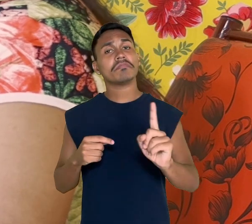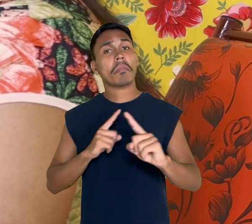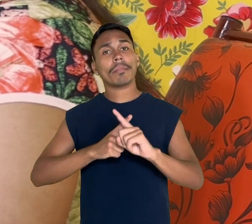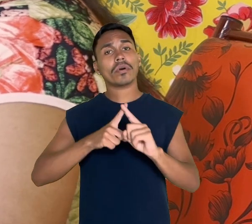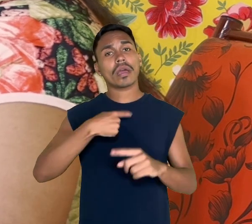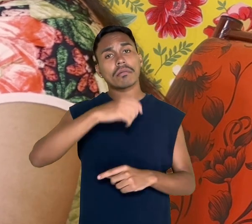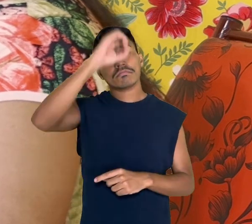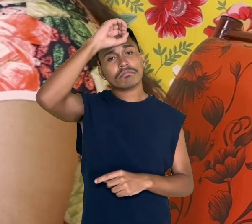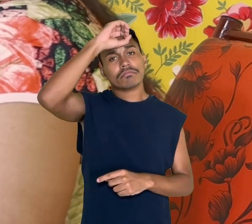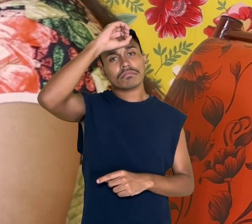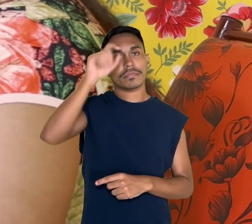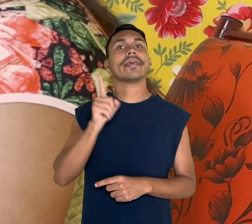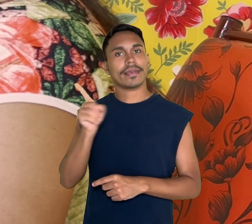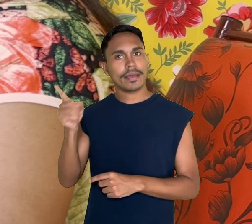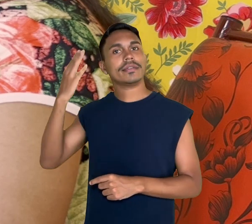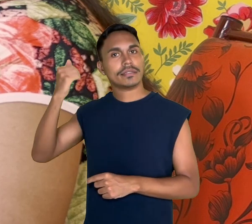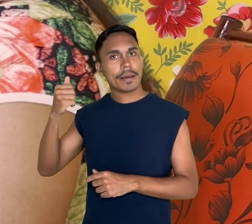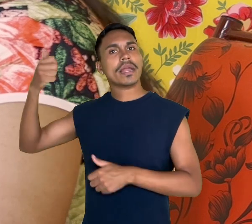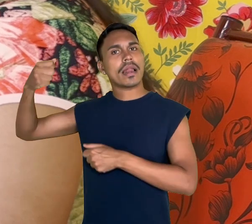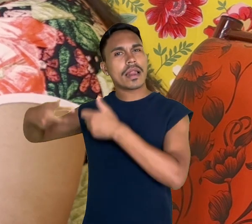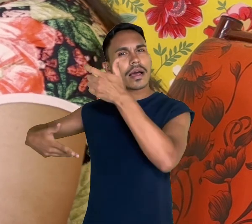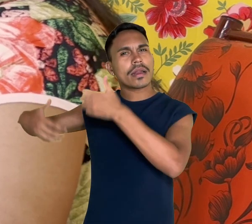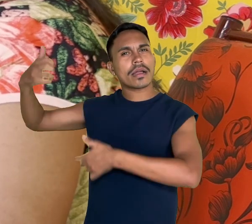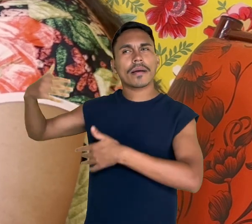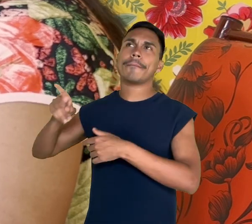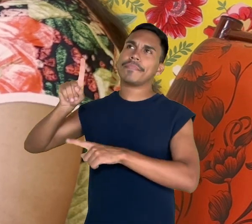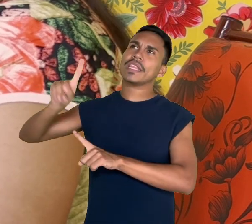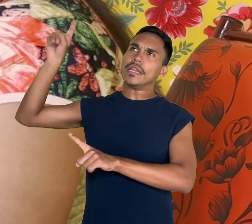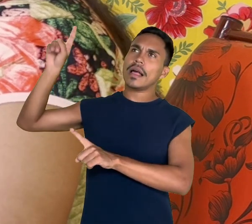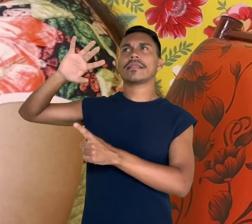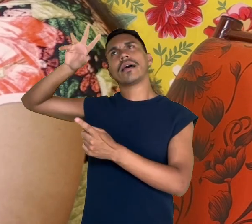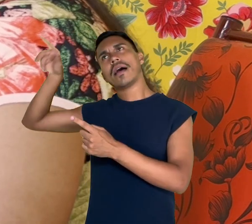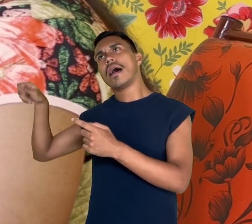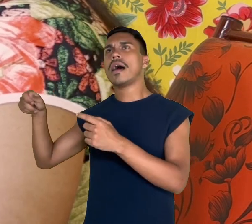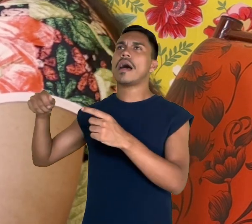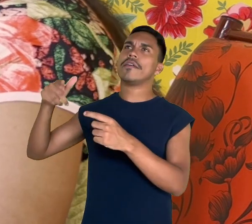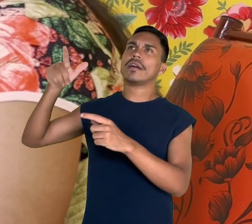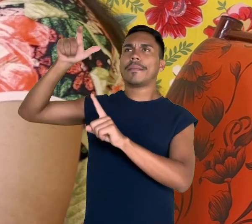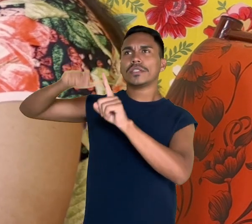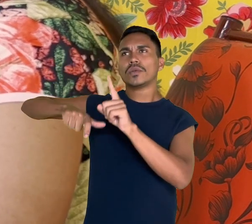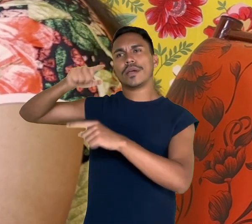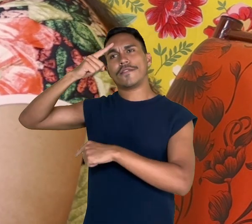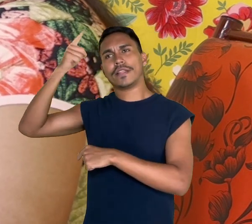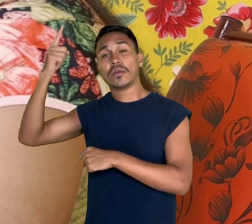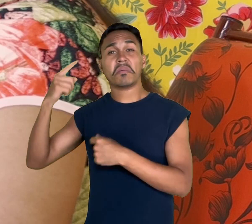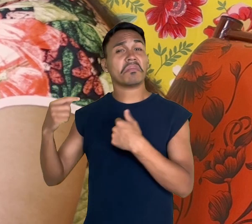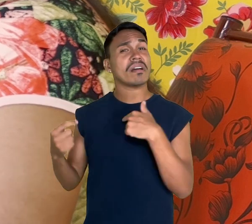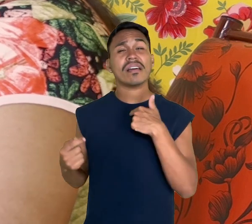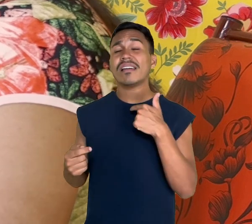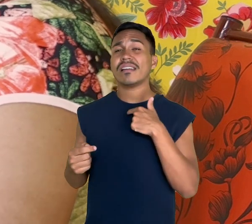vou lhe responder. Porque eu não sei. Ele fala que o coco veio lá da África, o coco foi não sei quem que